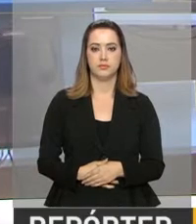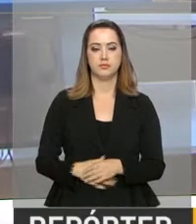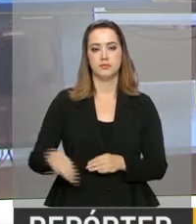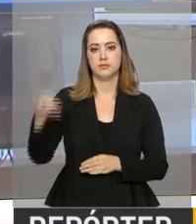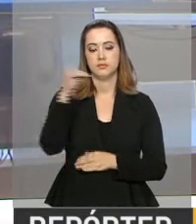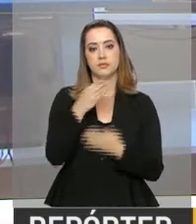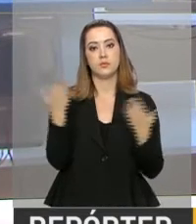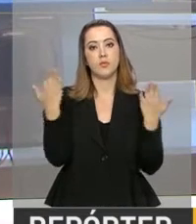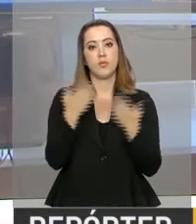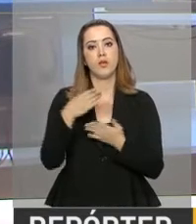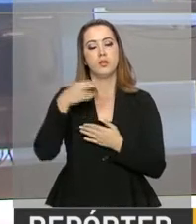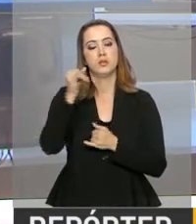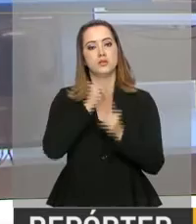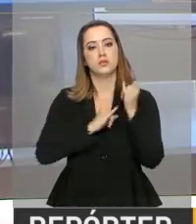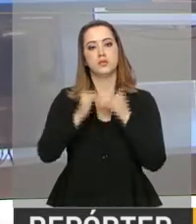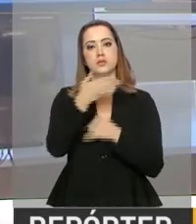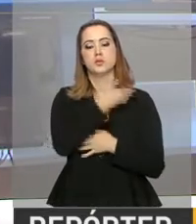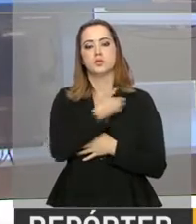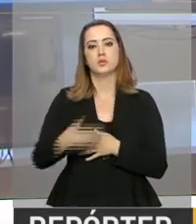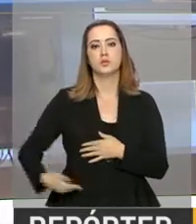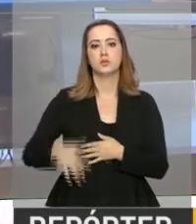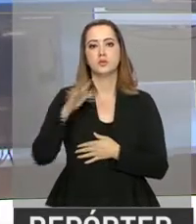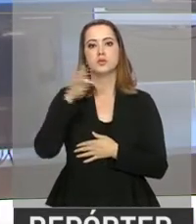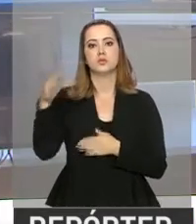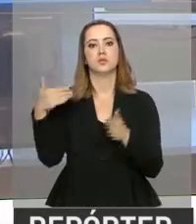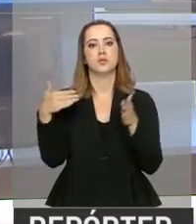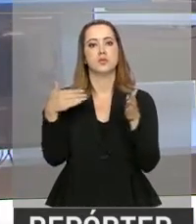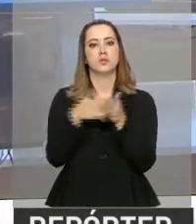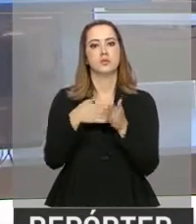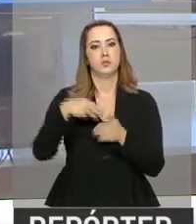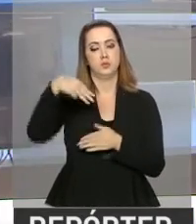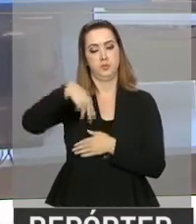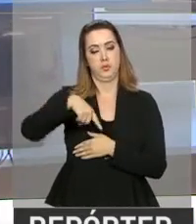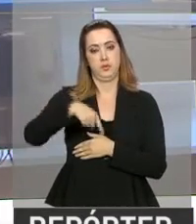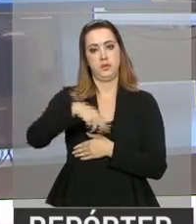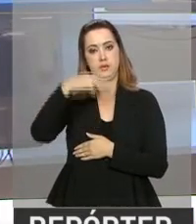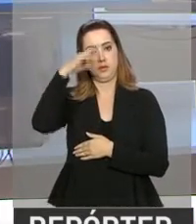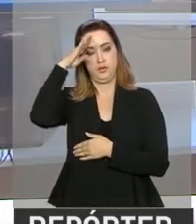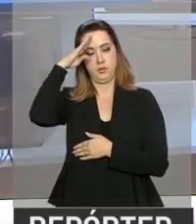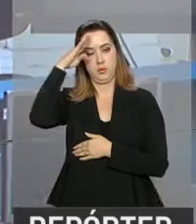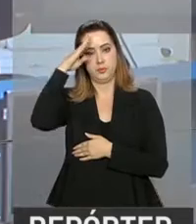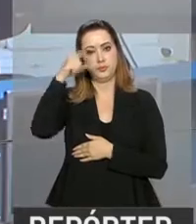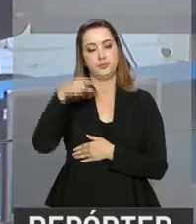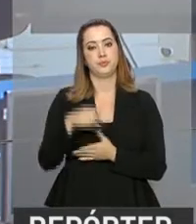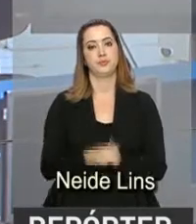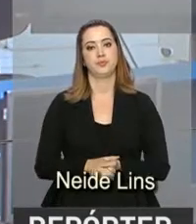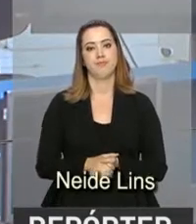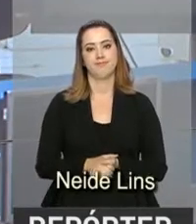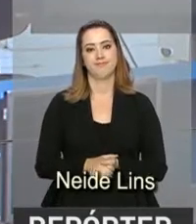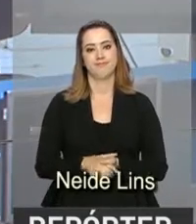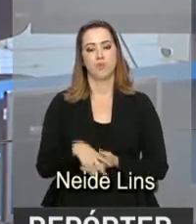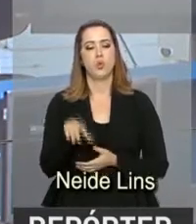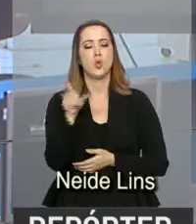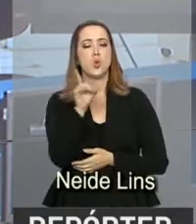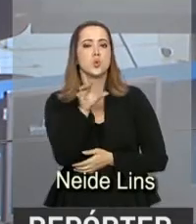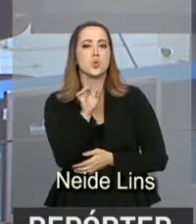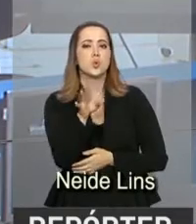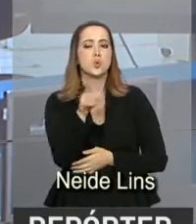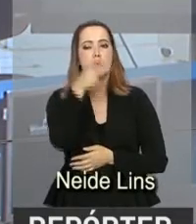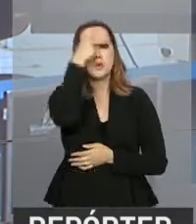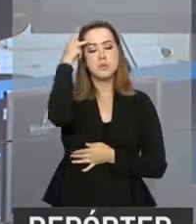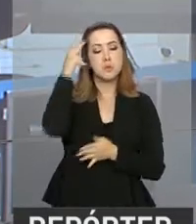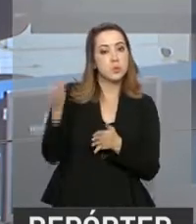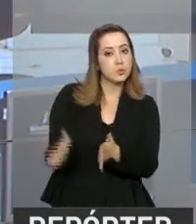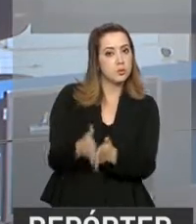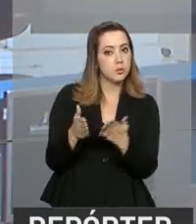Olá, no ar as notícias do governo federal na última edição do Repórter NBR desta quarta-feira. Não são só as pessoas de